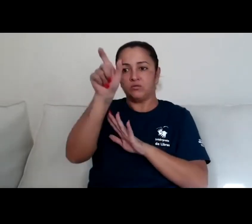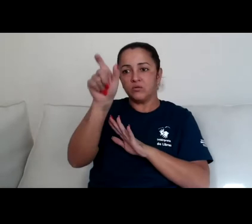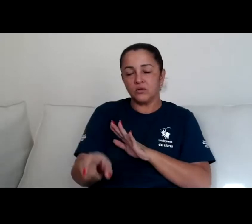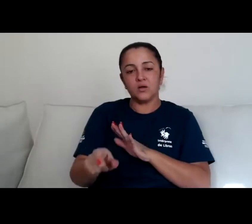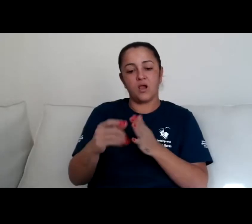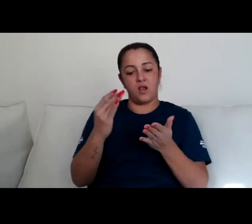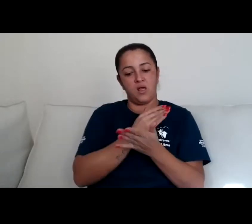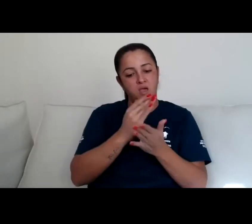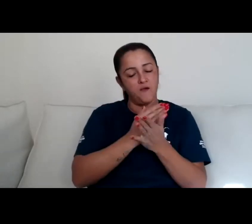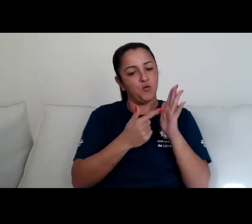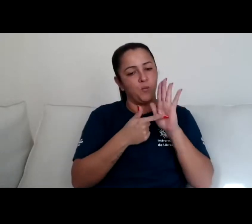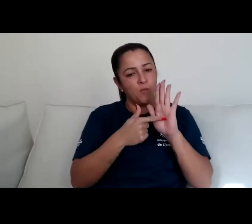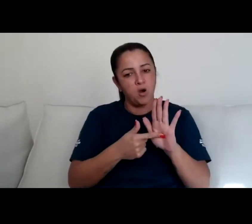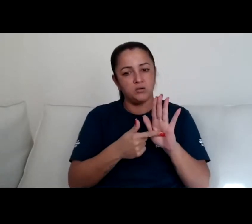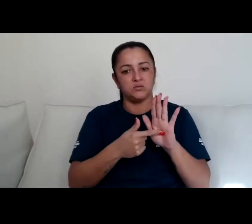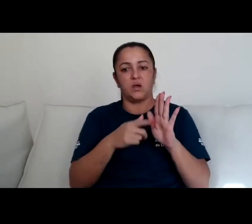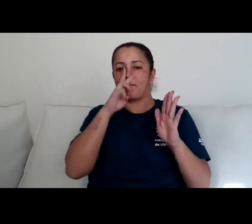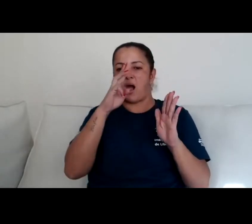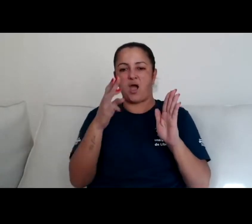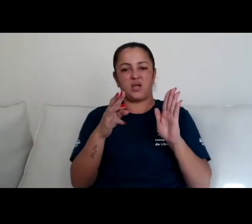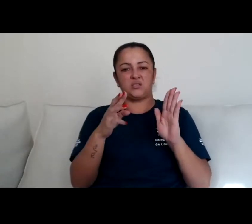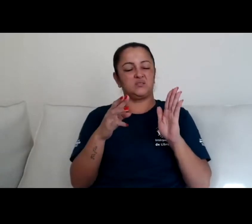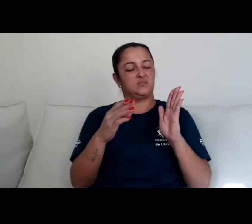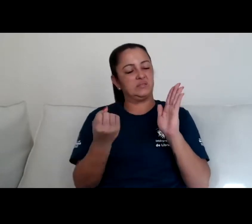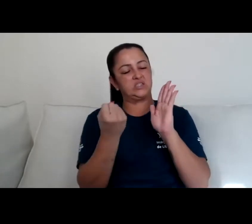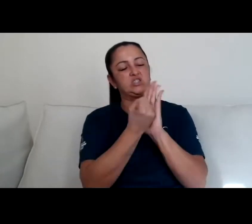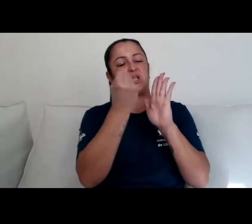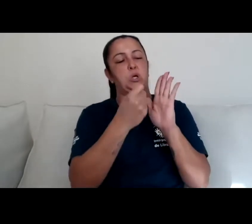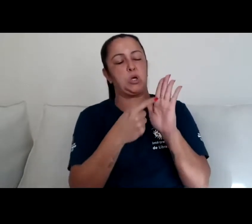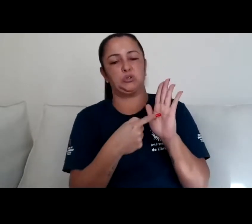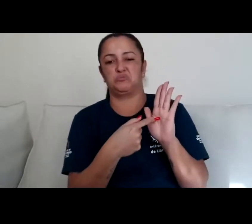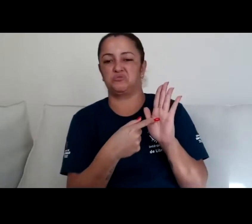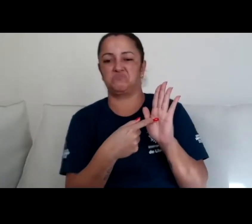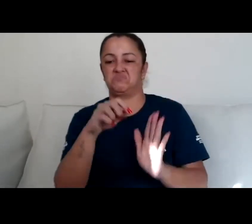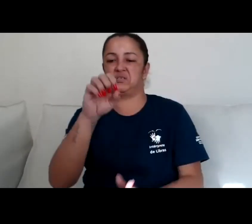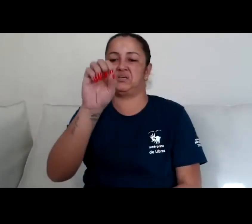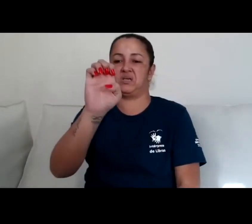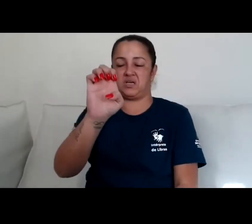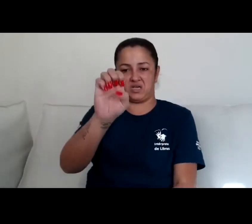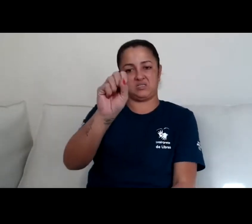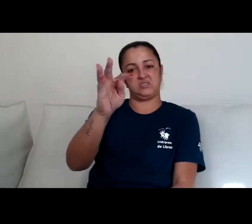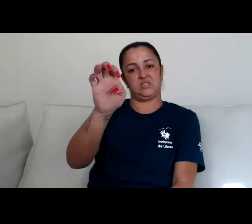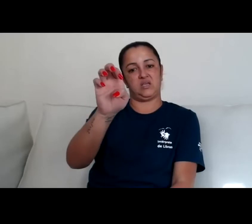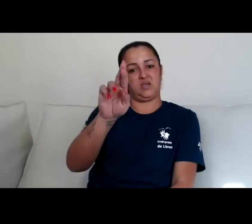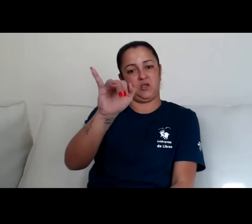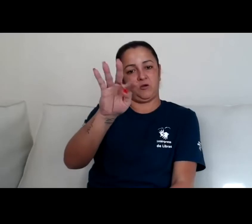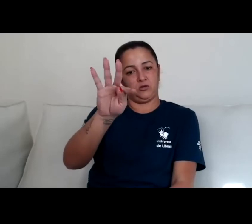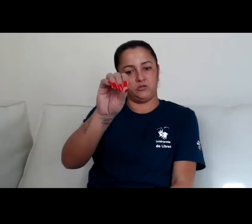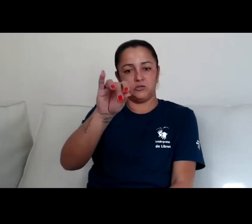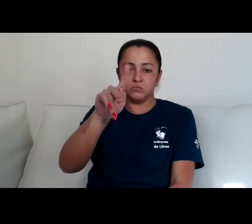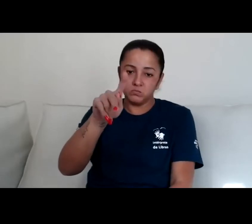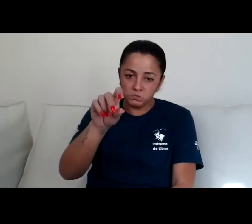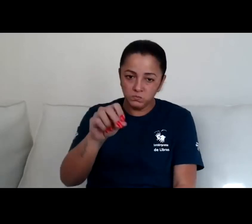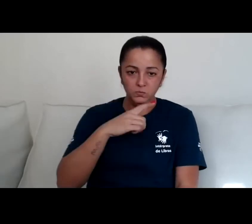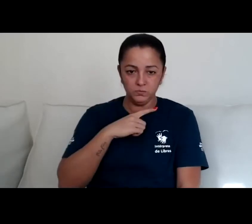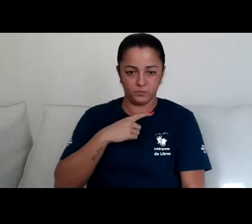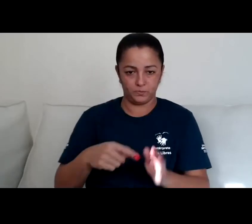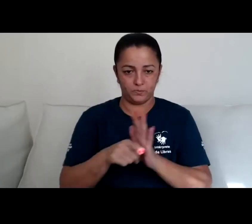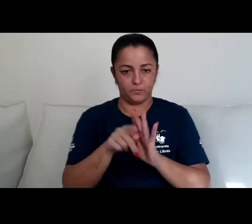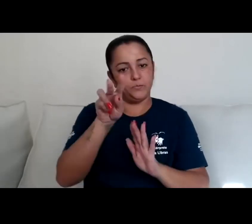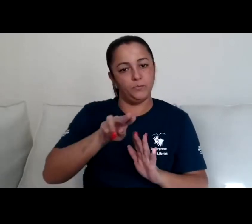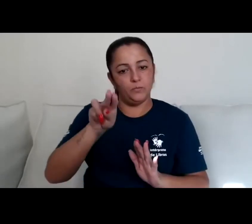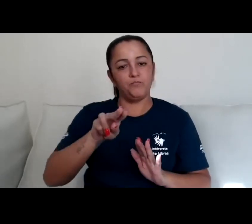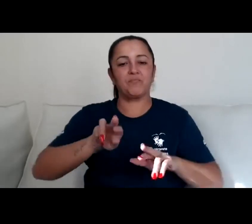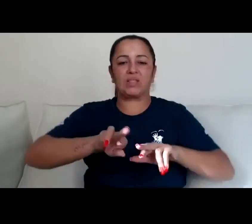desenvolvendo um trabalho questionador e crítico com seus usuários, o que muitas vezes temos que